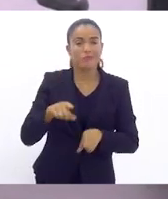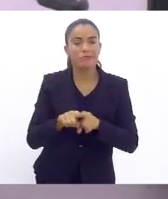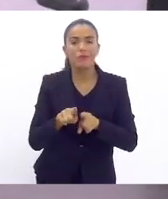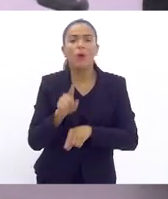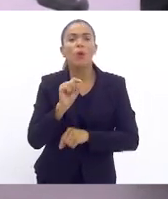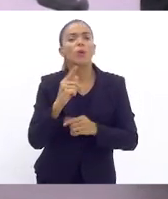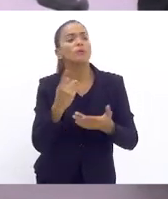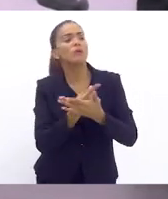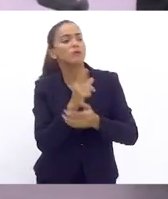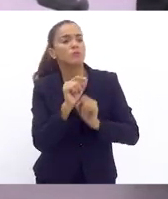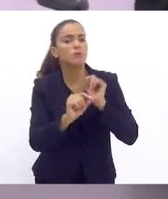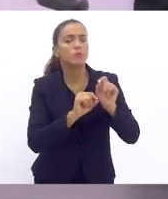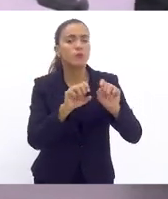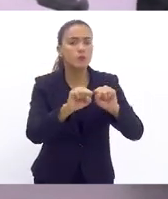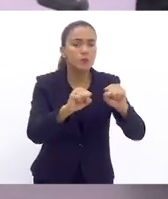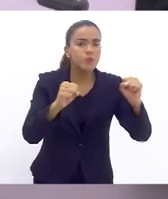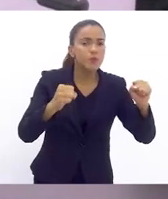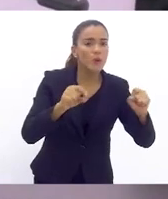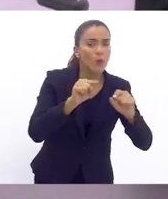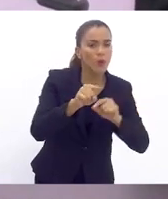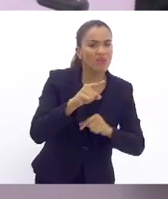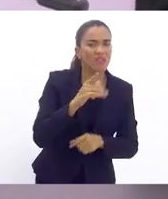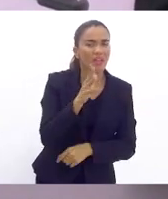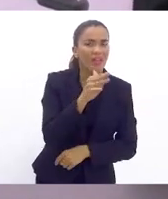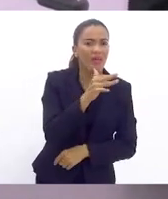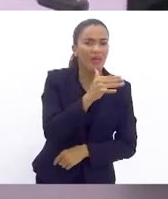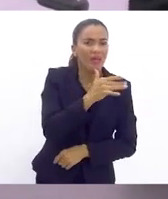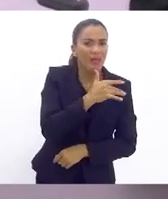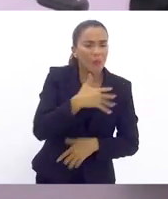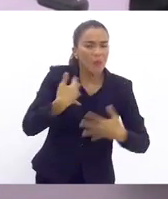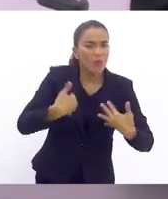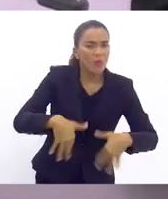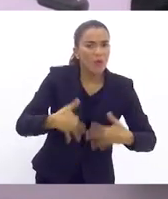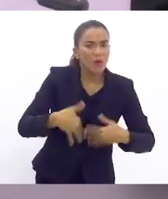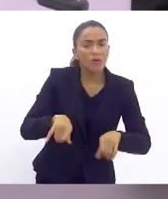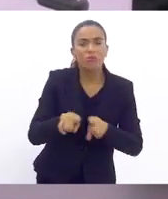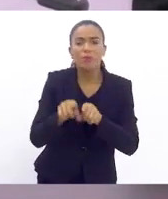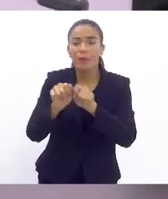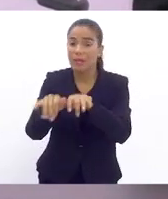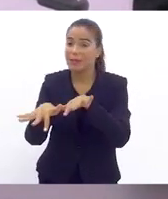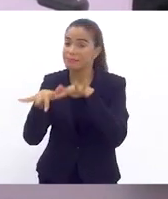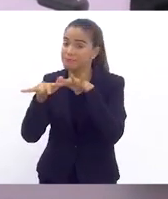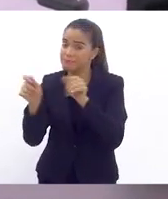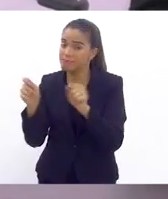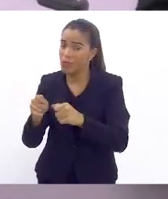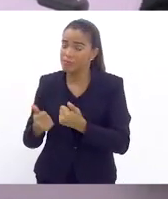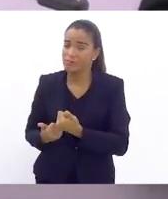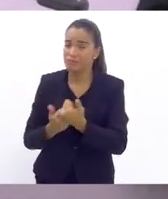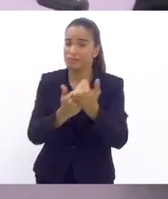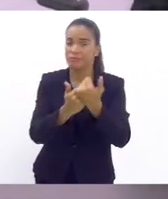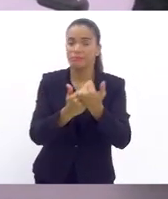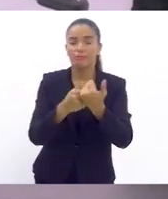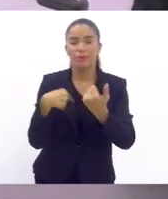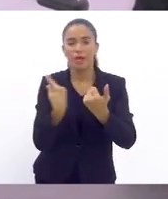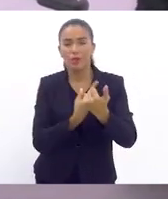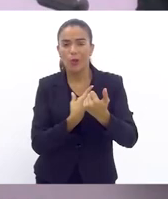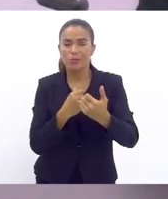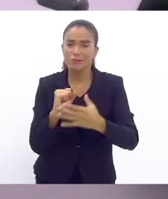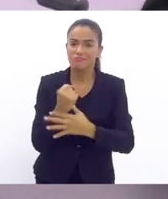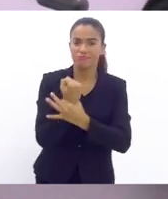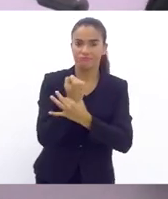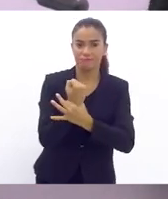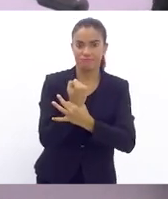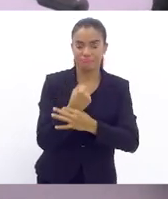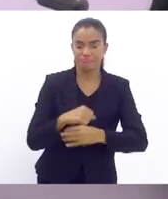porque às vezes algo é tem uma morosidade muito grande e o que a Assembleia no caso pode contribuir para que a gente Garanta